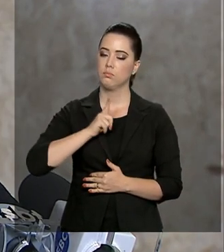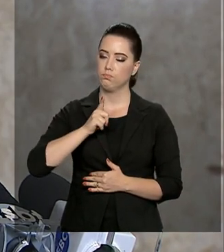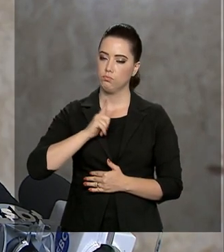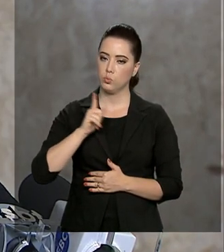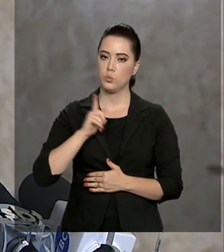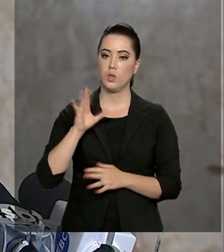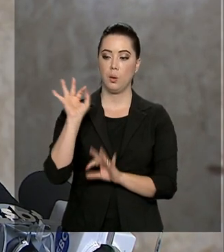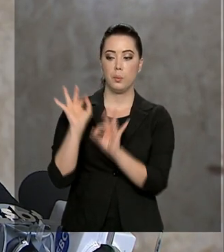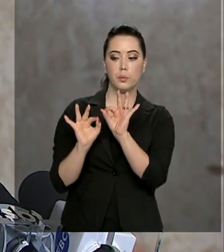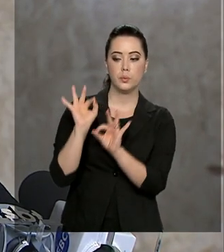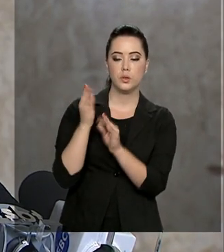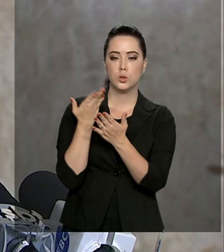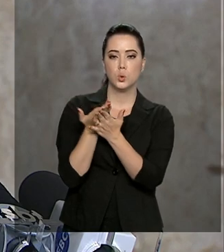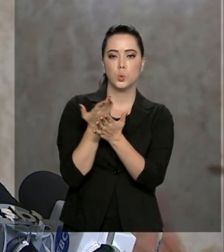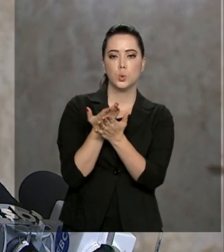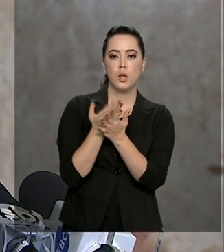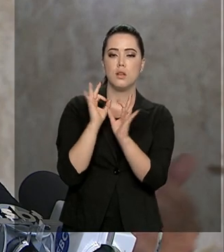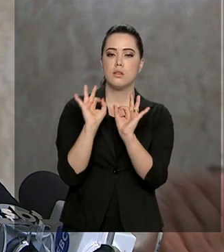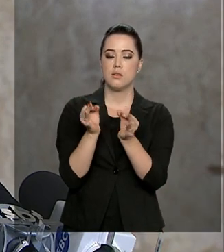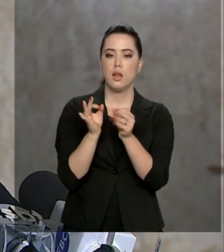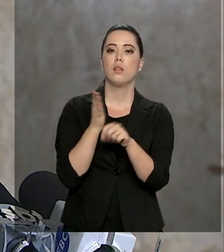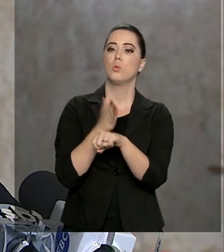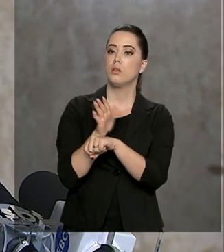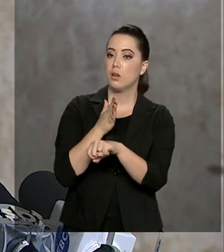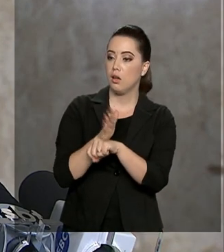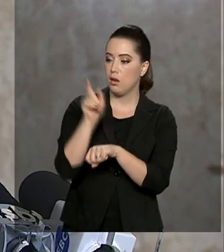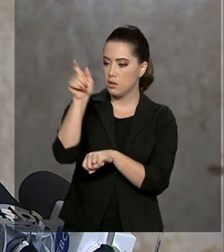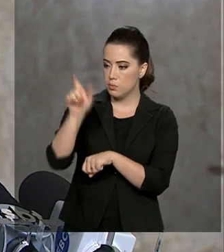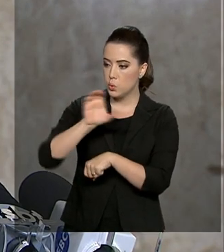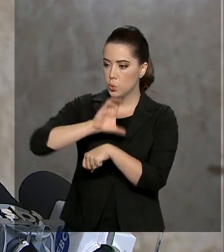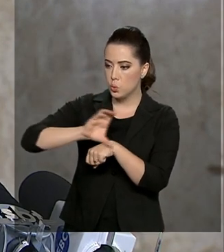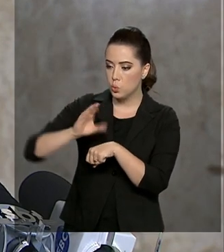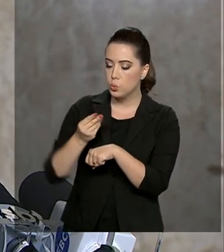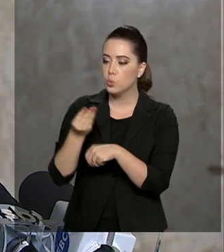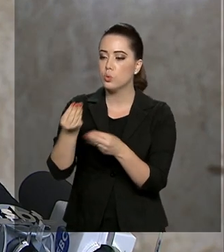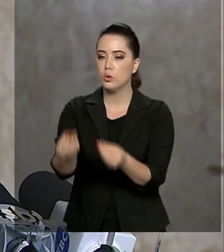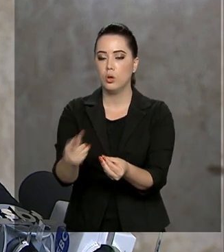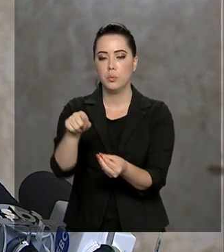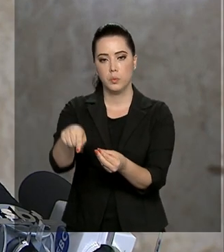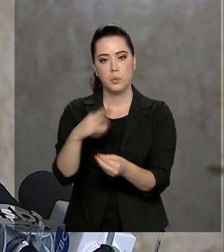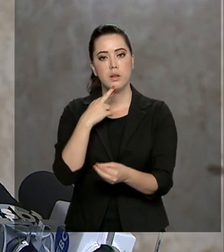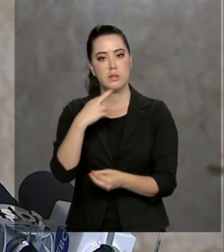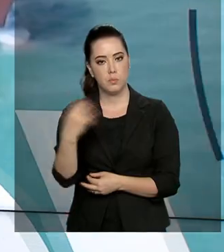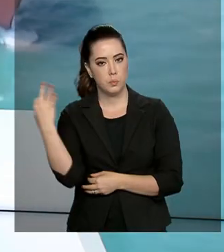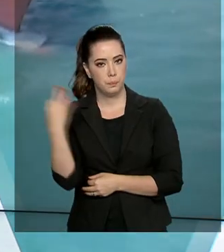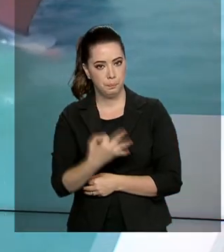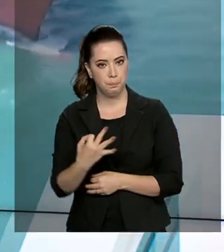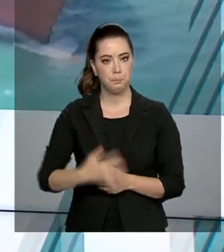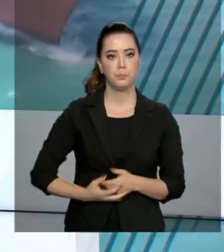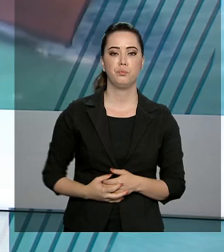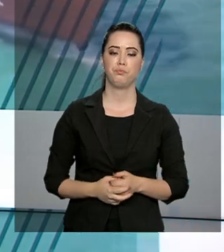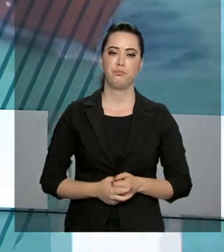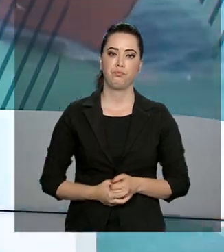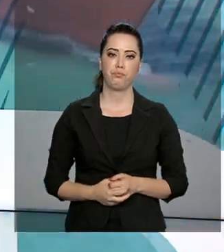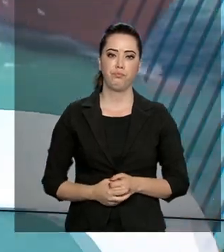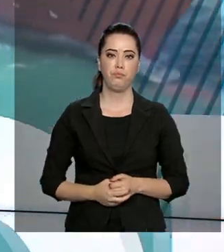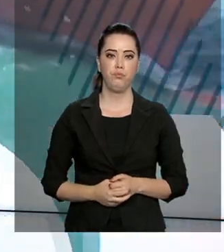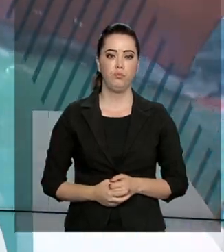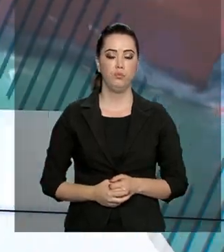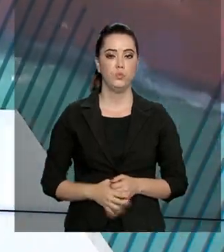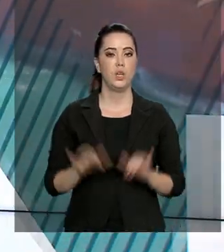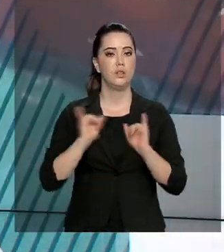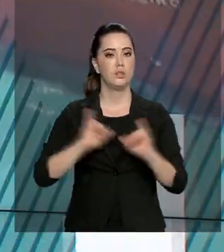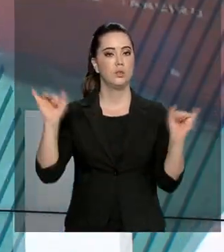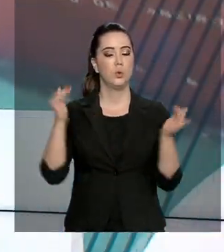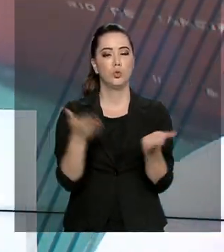estruturar e principalmente qualificar essa atenção primária para dar os resultados que a gente espera. Foi lançada